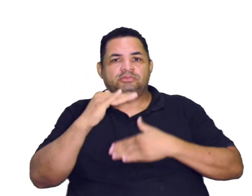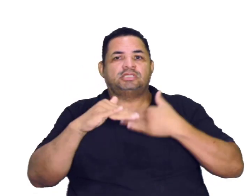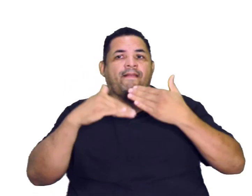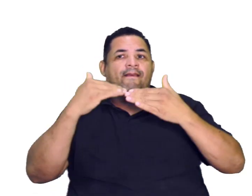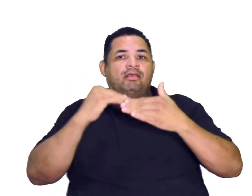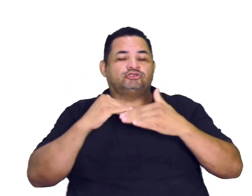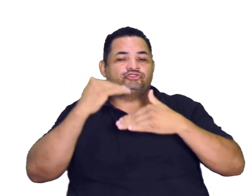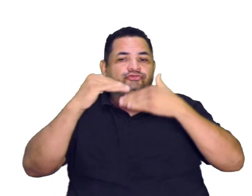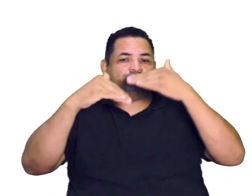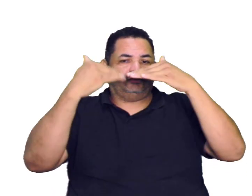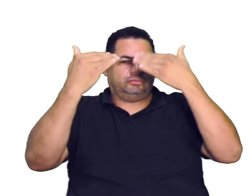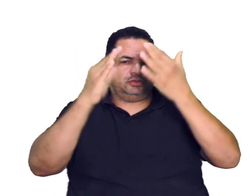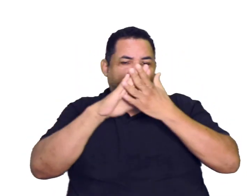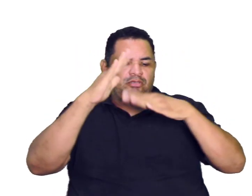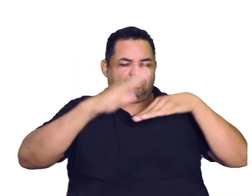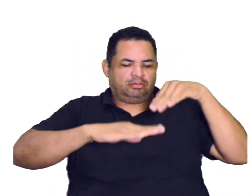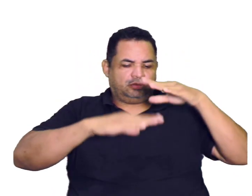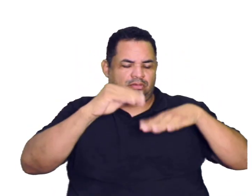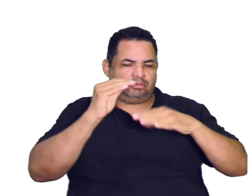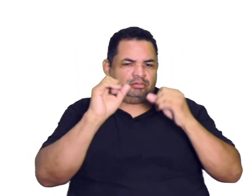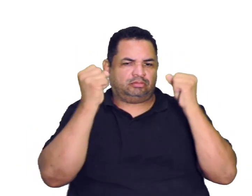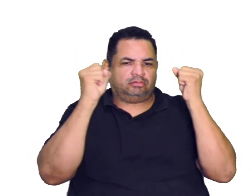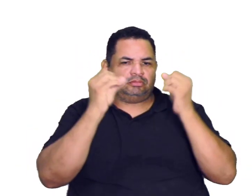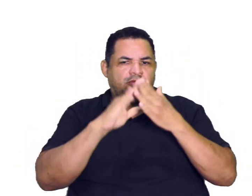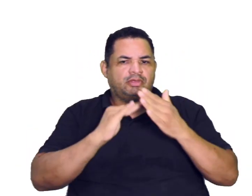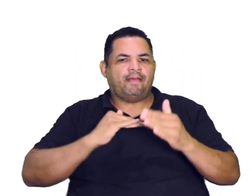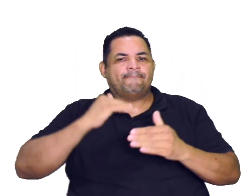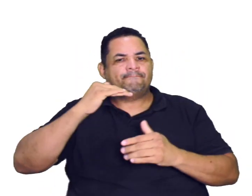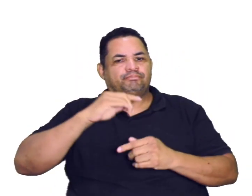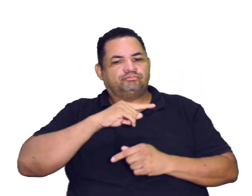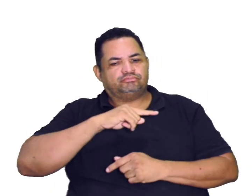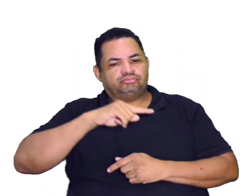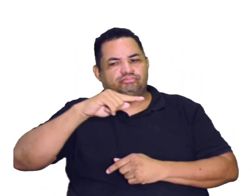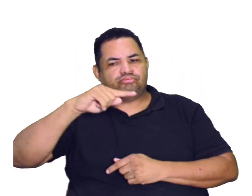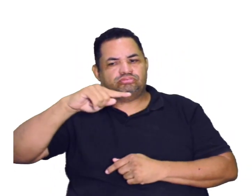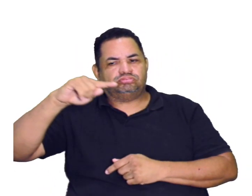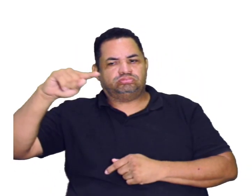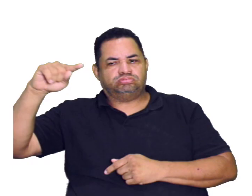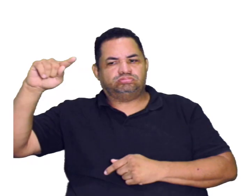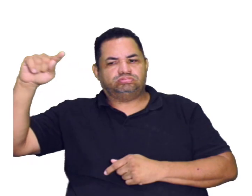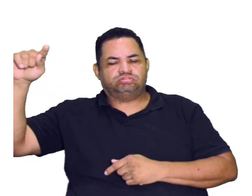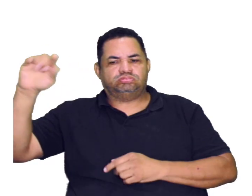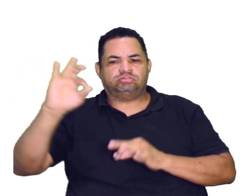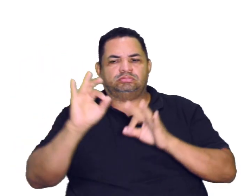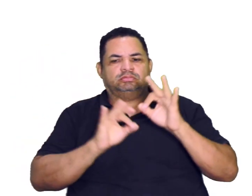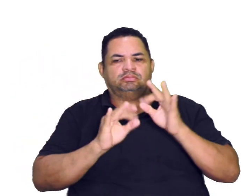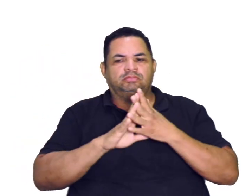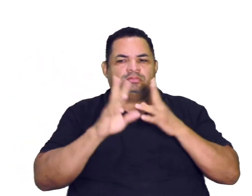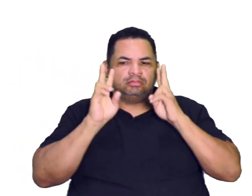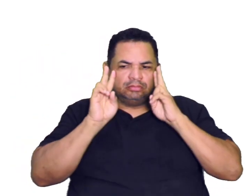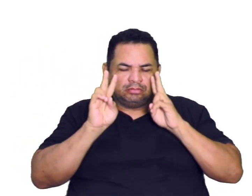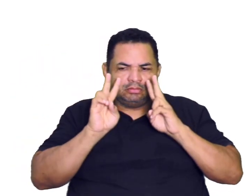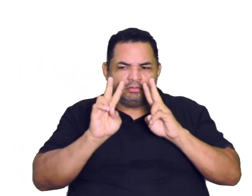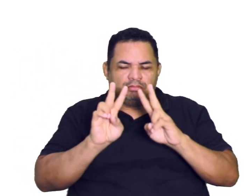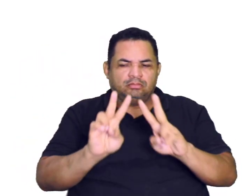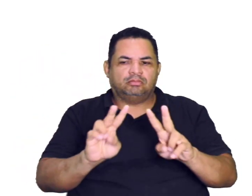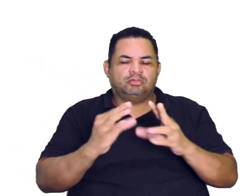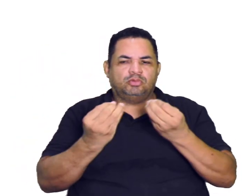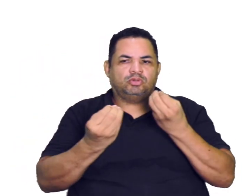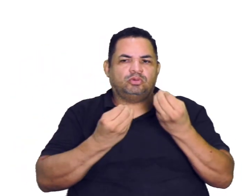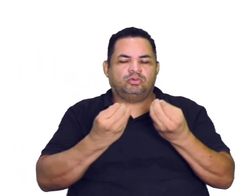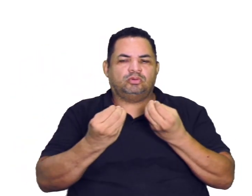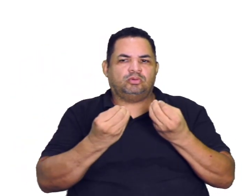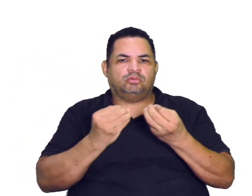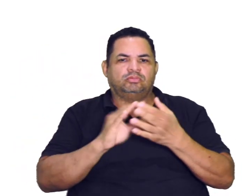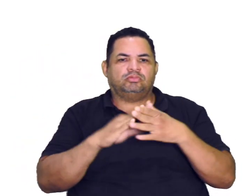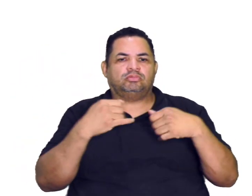de mais. E aí o profissional de educação física vai aumentar essa carga de forma gradativa, tá? Observando aí como